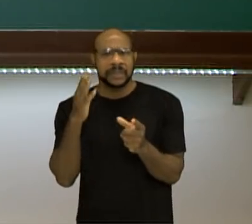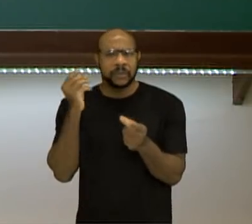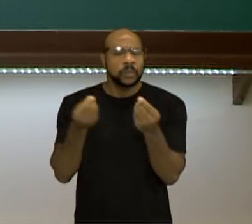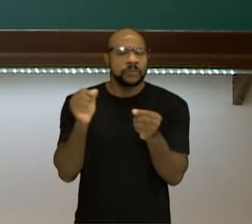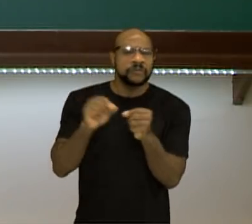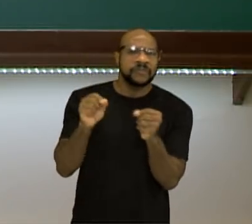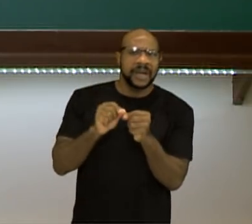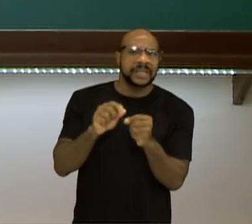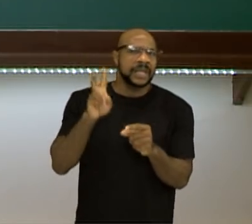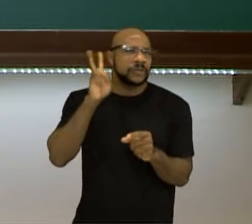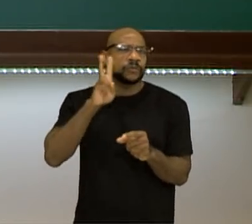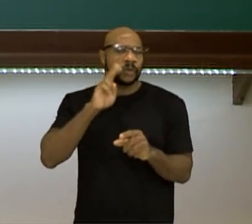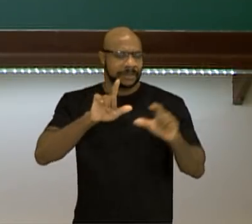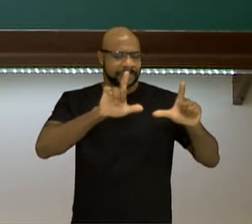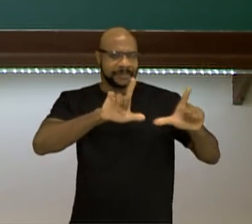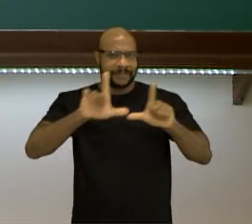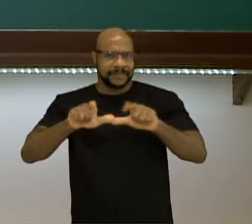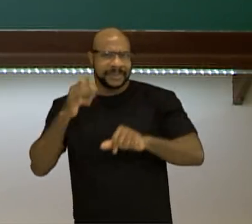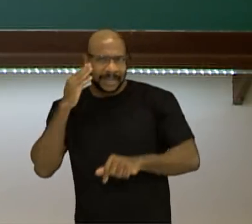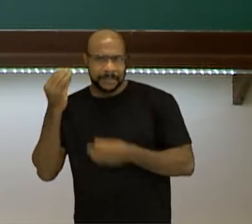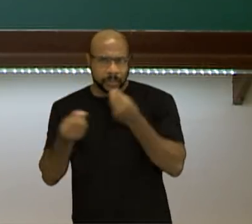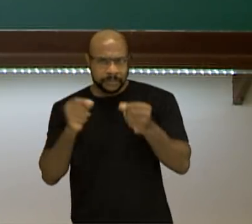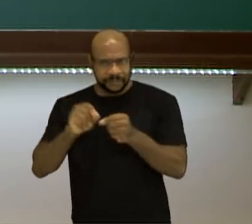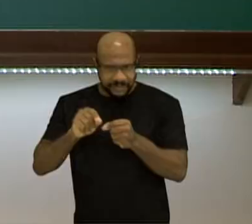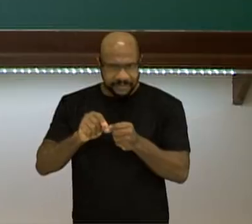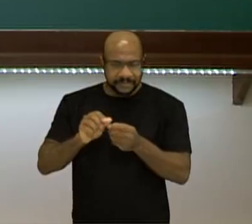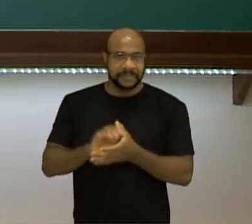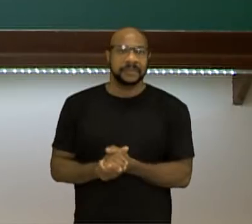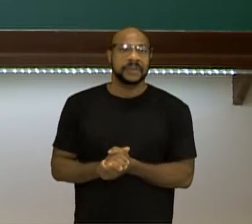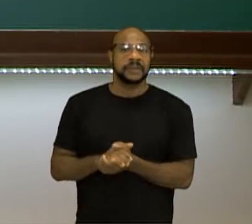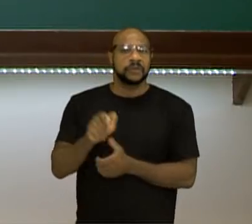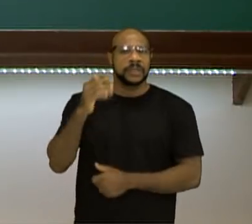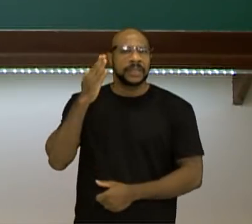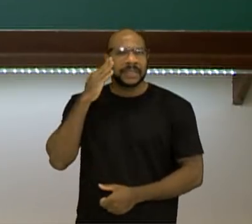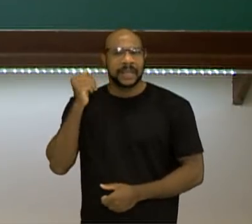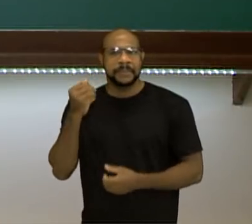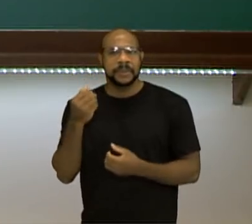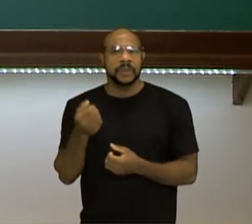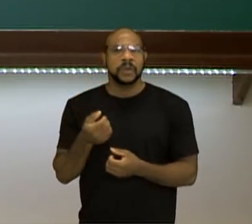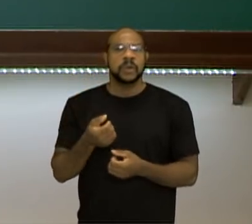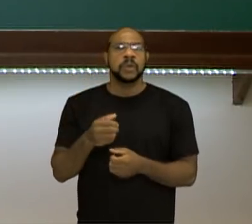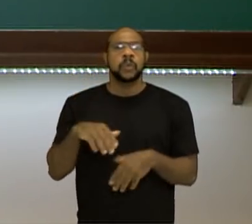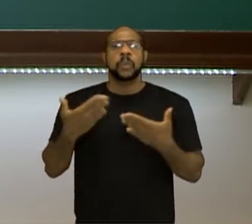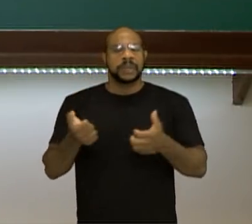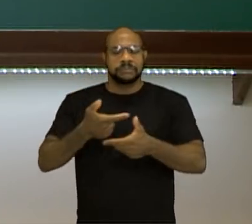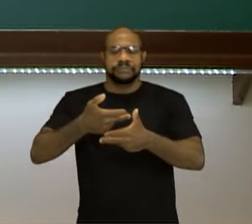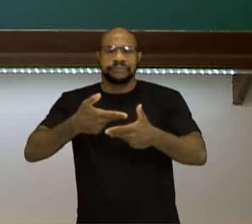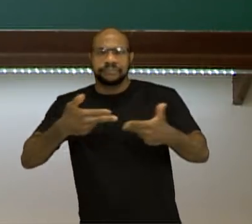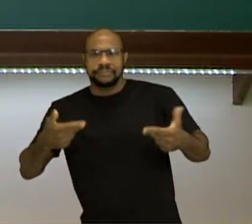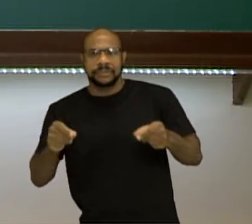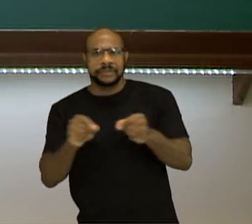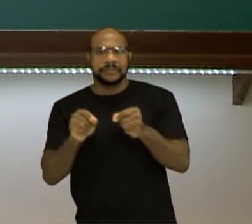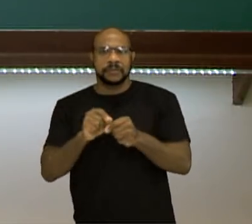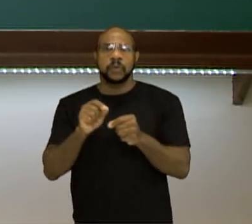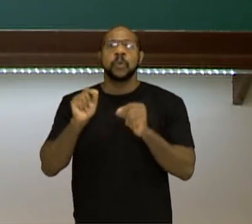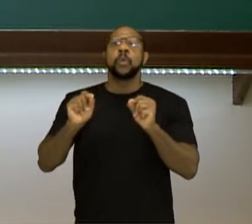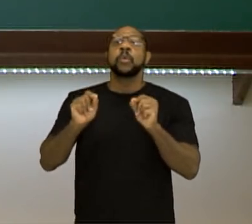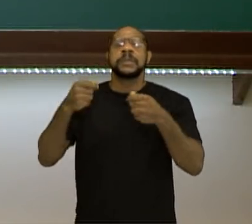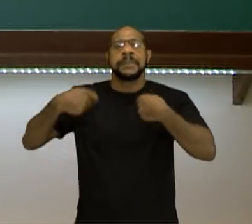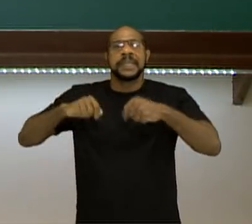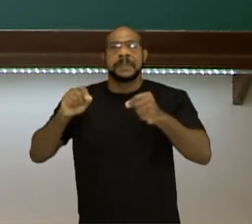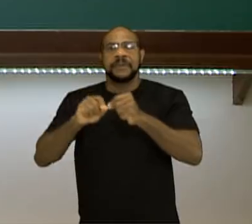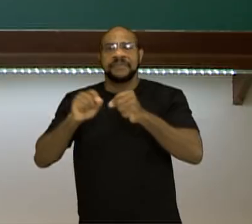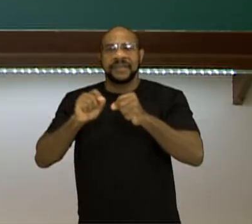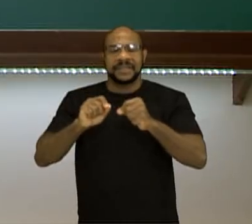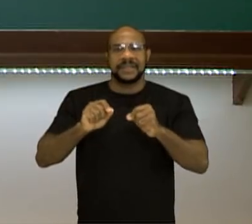as histórias em quadrinhos? Sabe quais são os elementos utilizados na construção dos